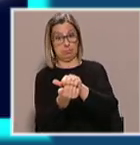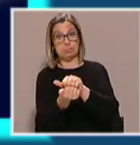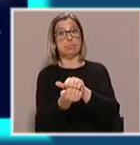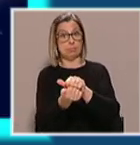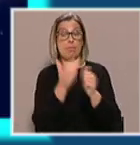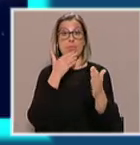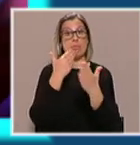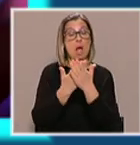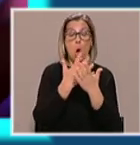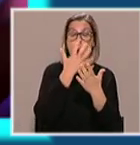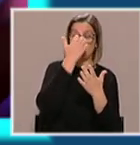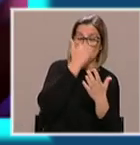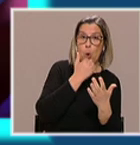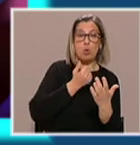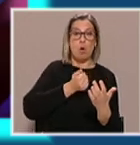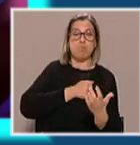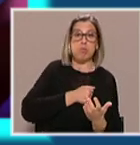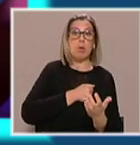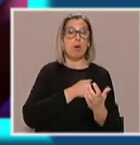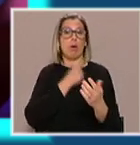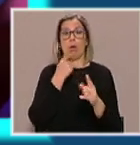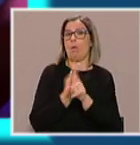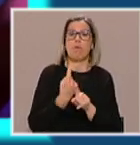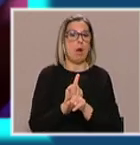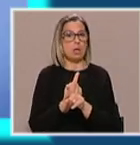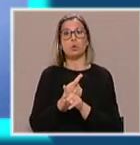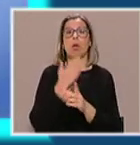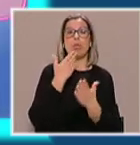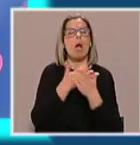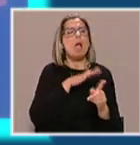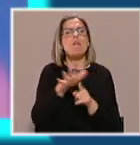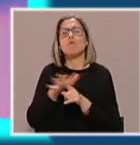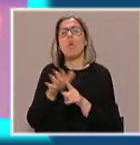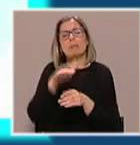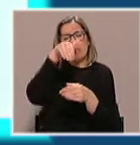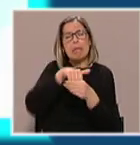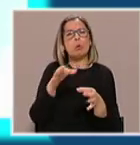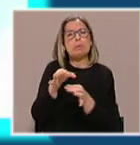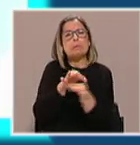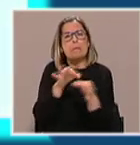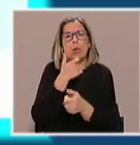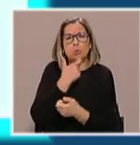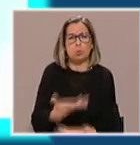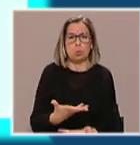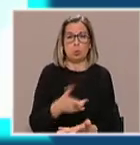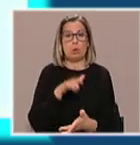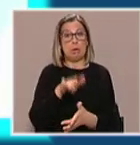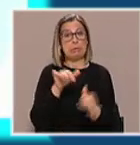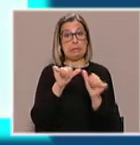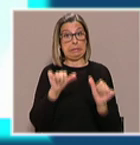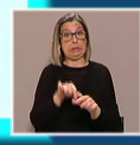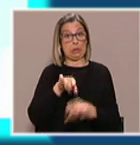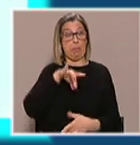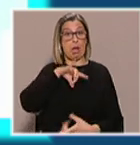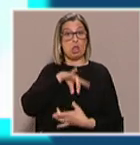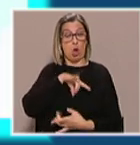o sono ao ritmo do nosso coração, exercendo a sua influência em todas as nossas células. O sistema endócrino depende das interações